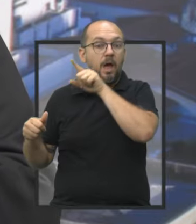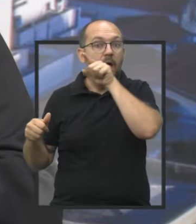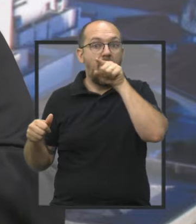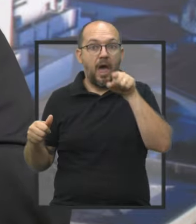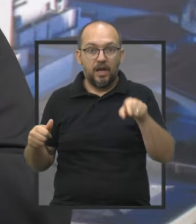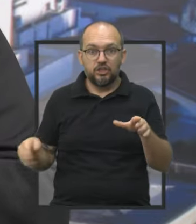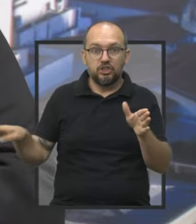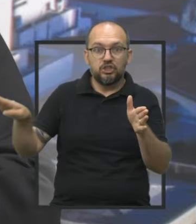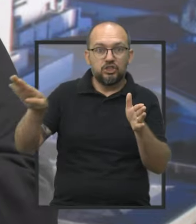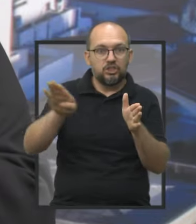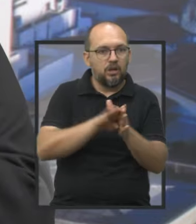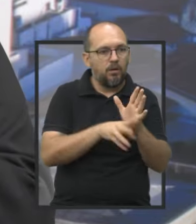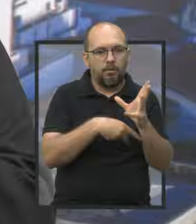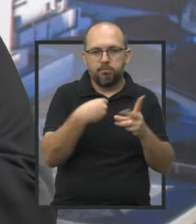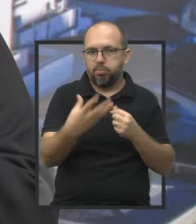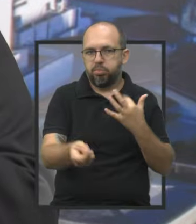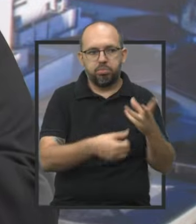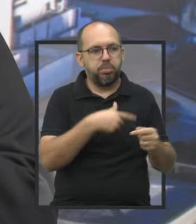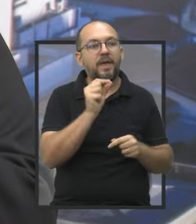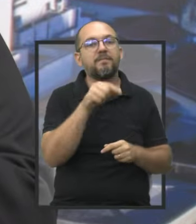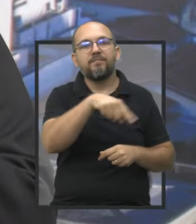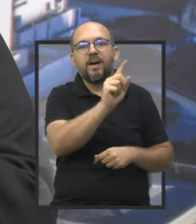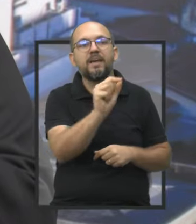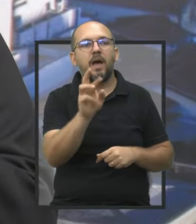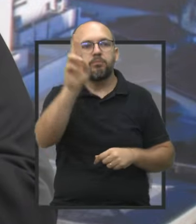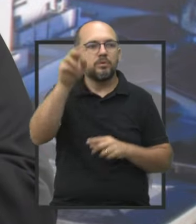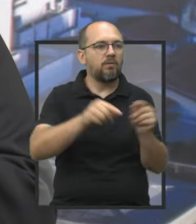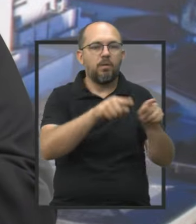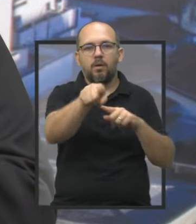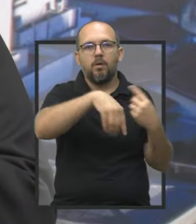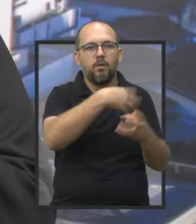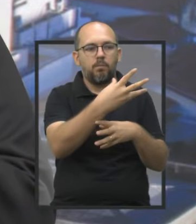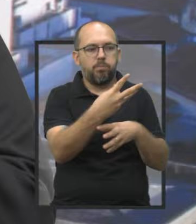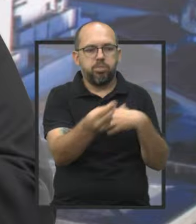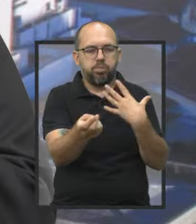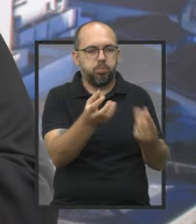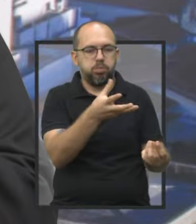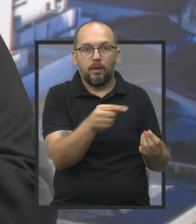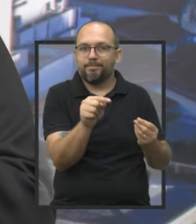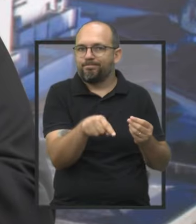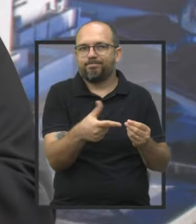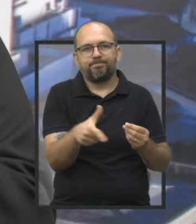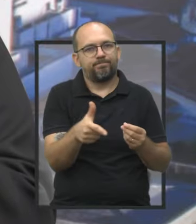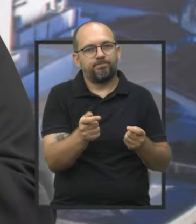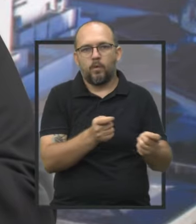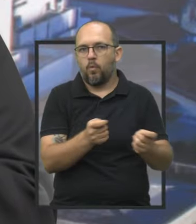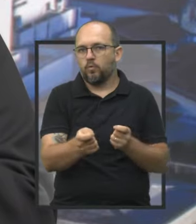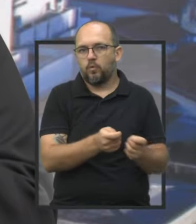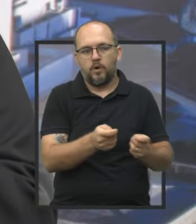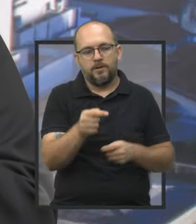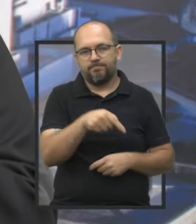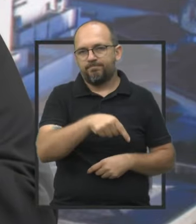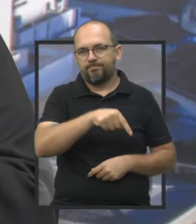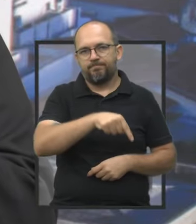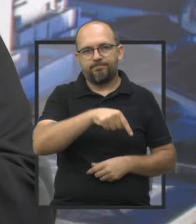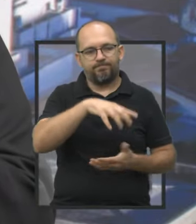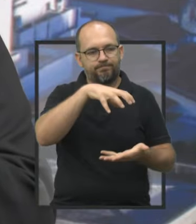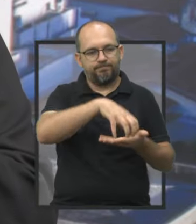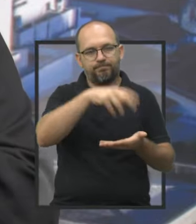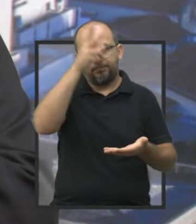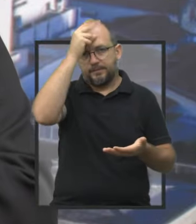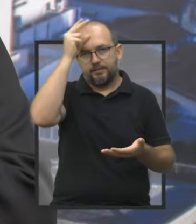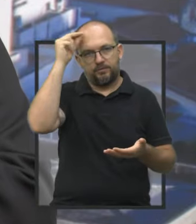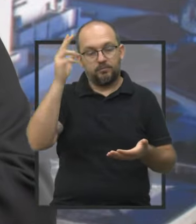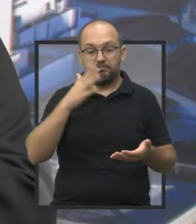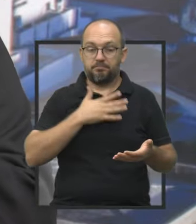onde foi, que jeito foi, quem recebeu. Me parece que esse controle não é da maneira como deveria